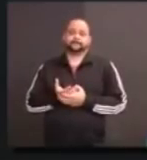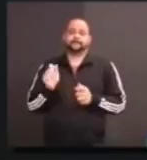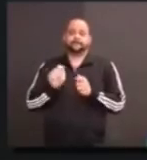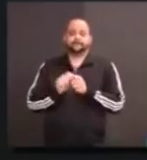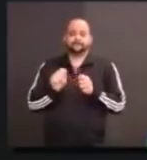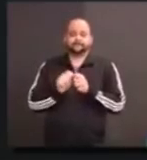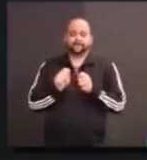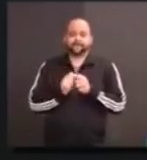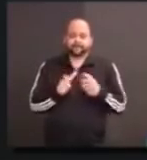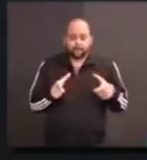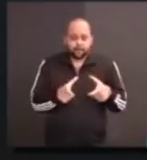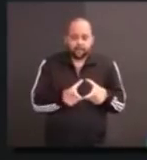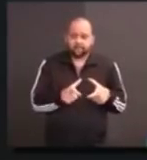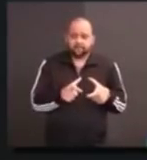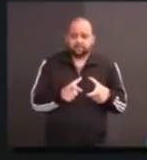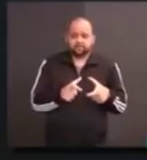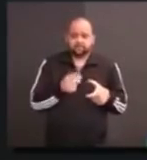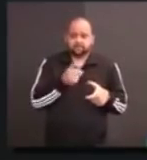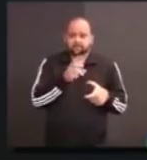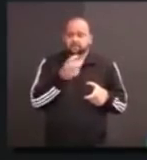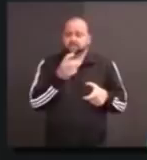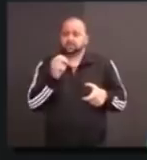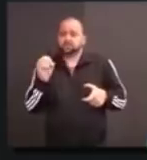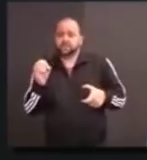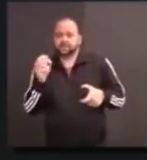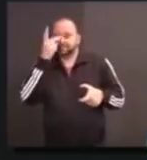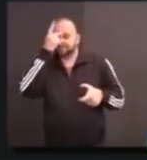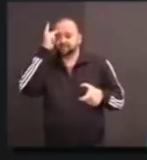façamos para 200. E daí?